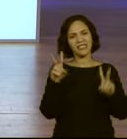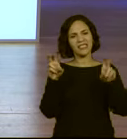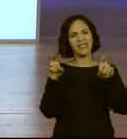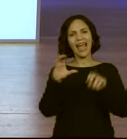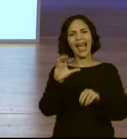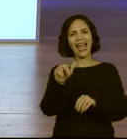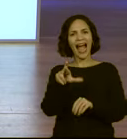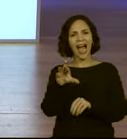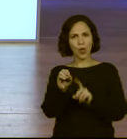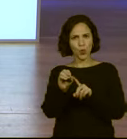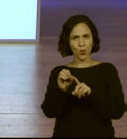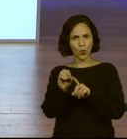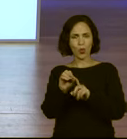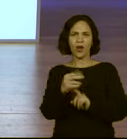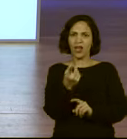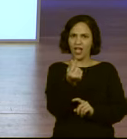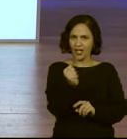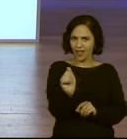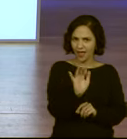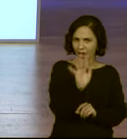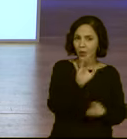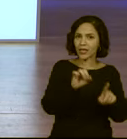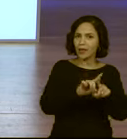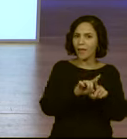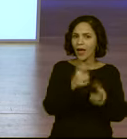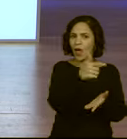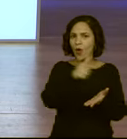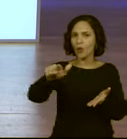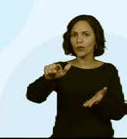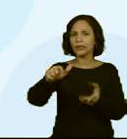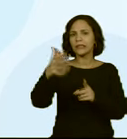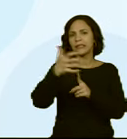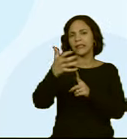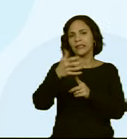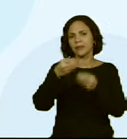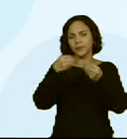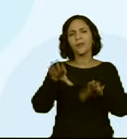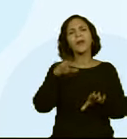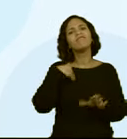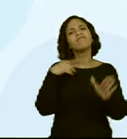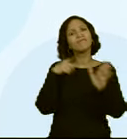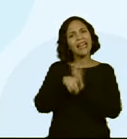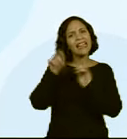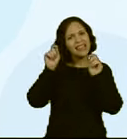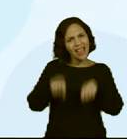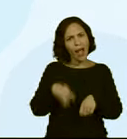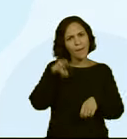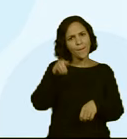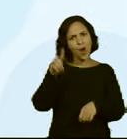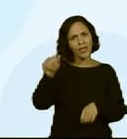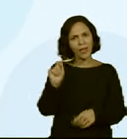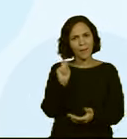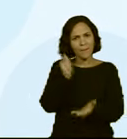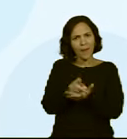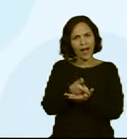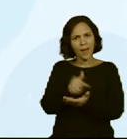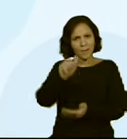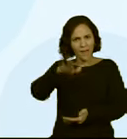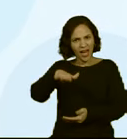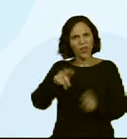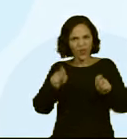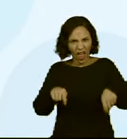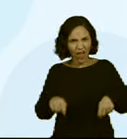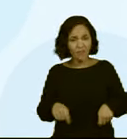Será que é possível está na moda pagando pouco gastando pouco eu vou dar um exemplo